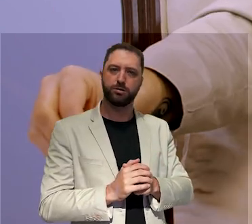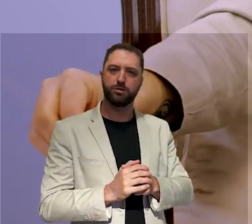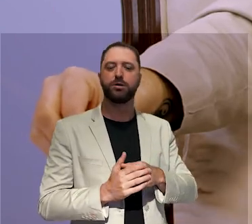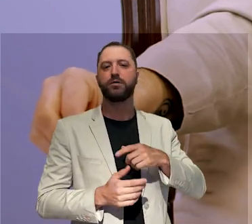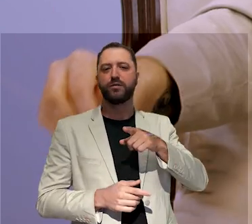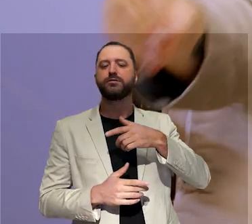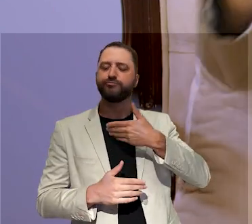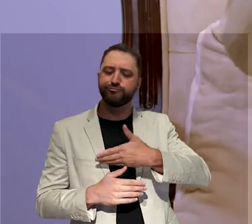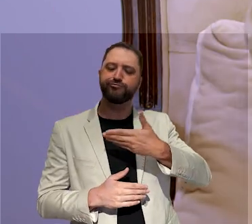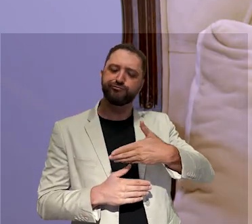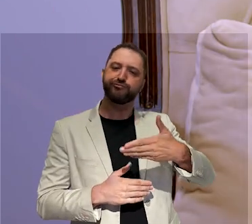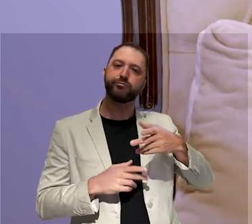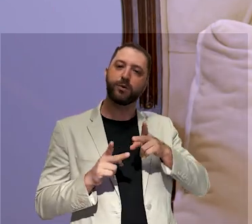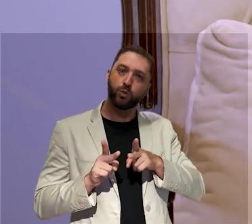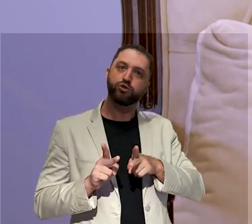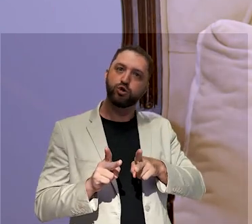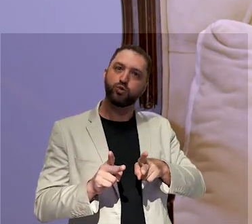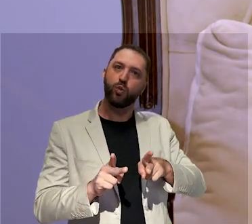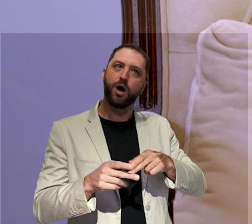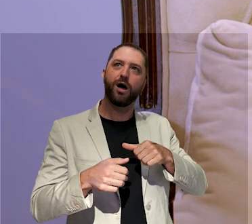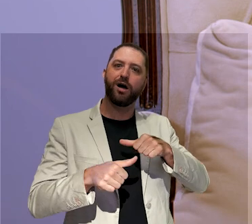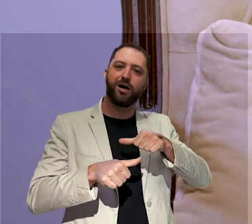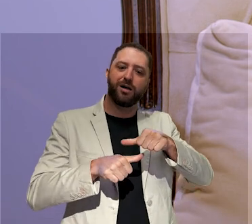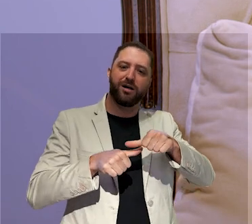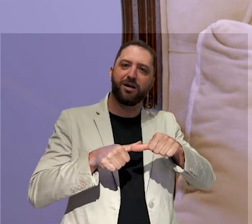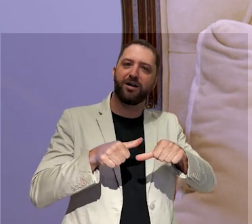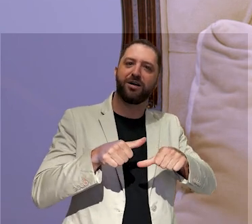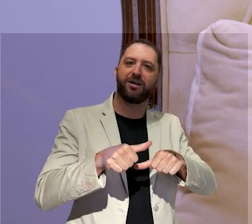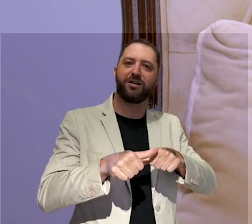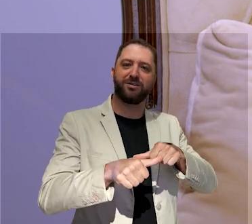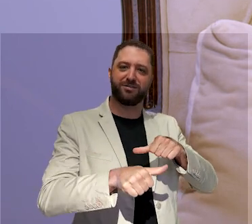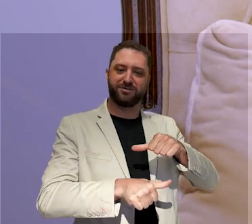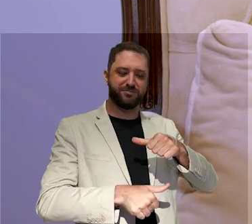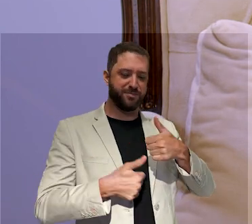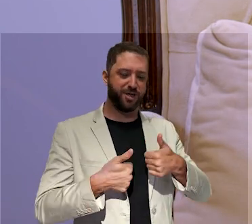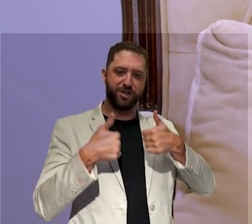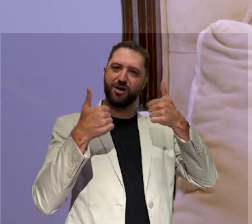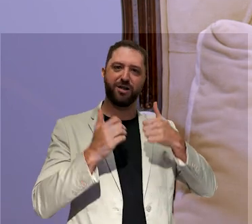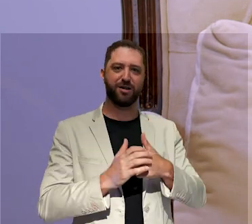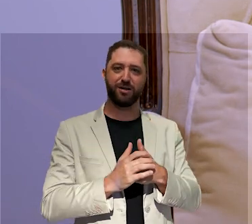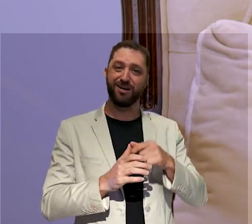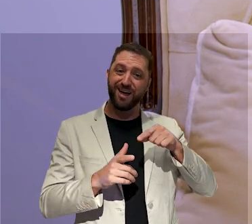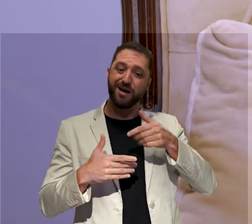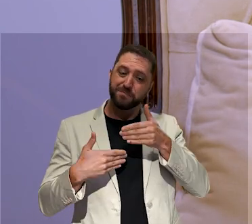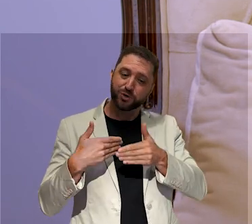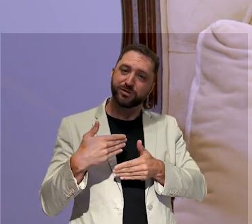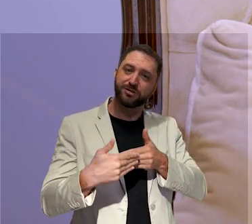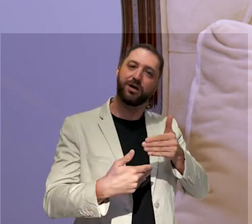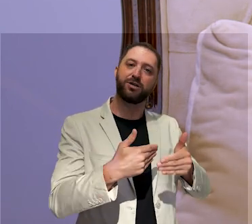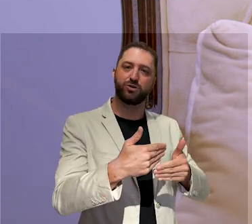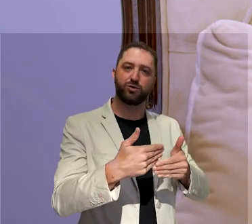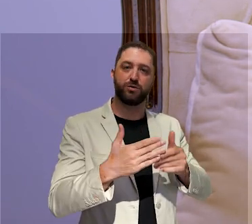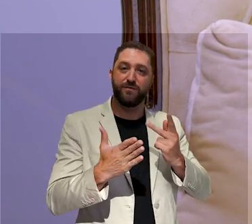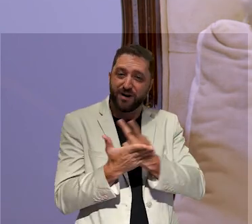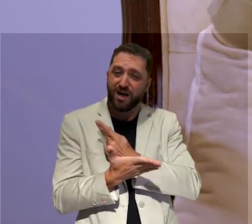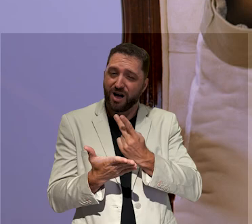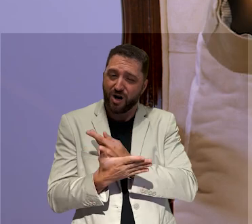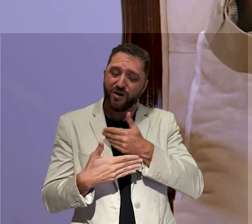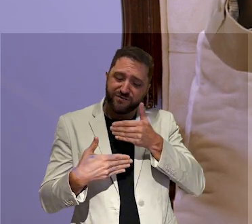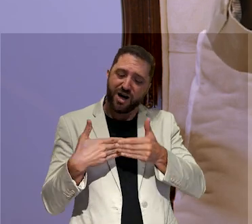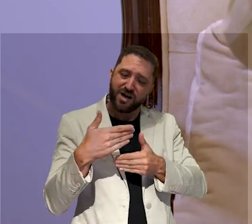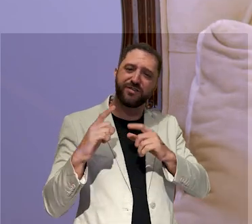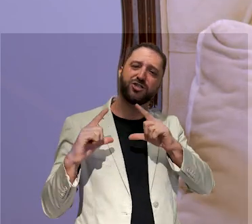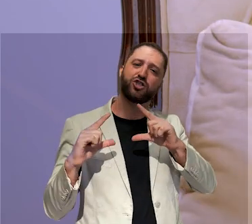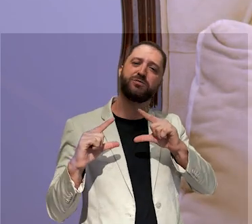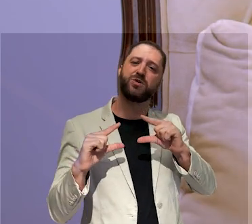em frente. Uma hora de tanto você continuar em frente, esse erro não vai te acompanhar mais. E isso é um